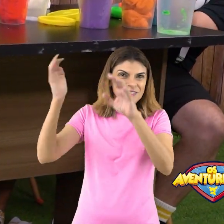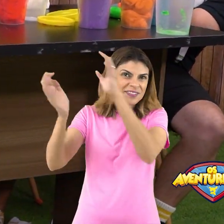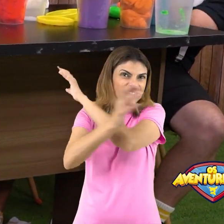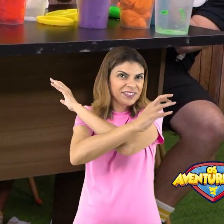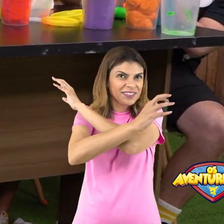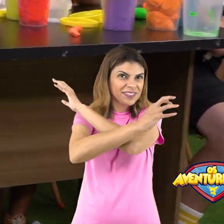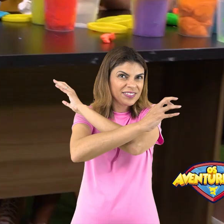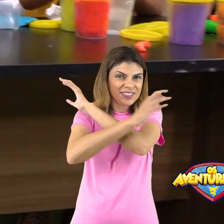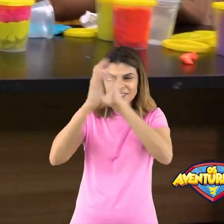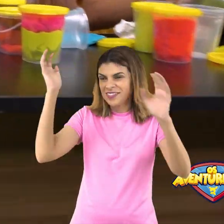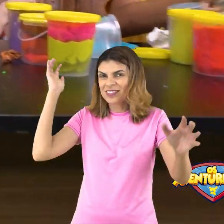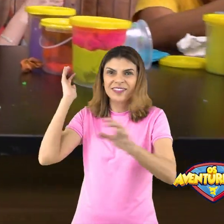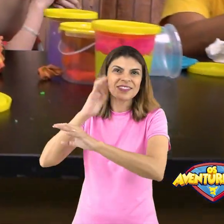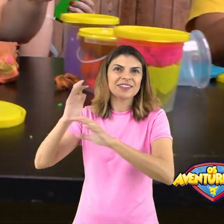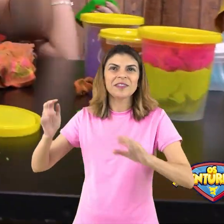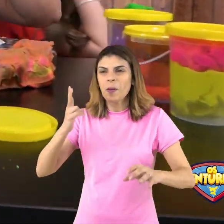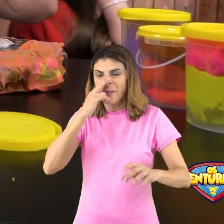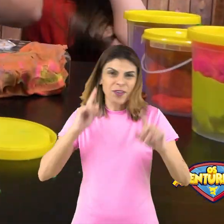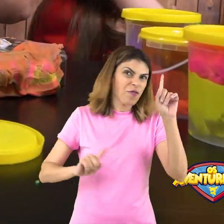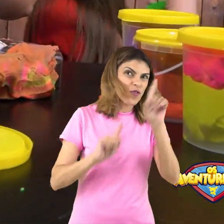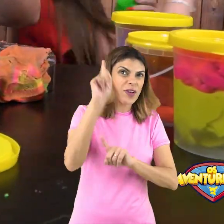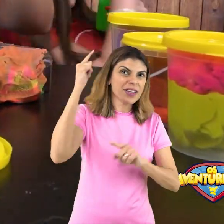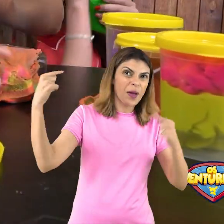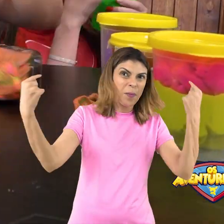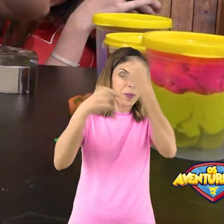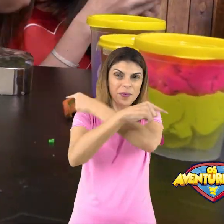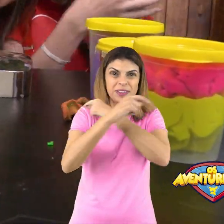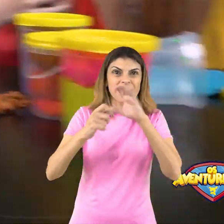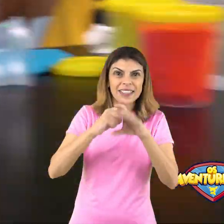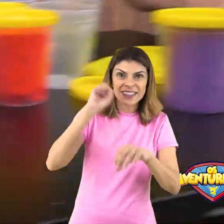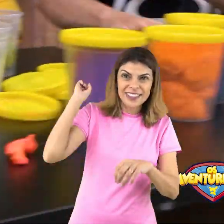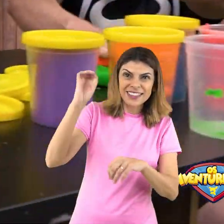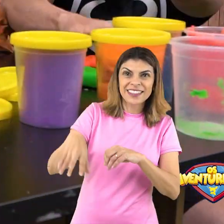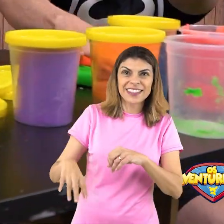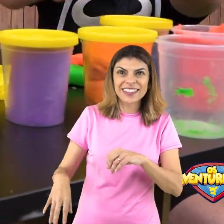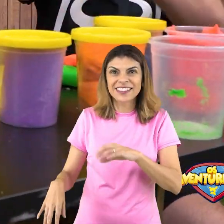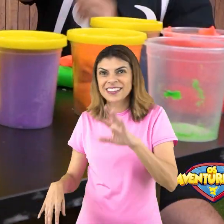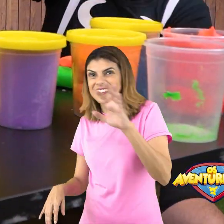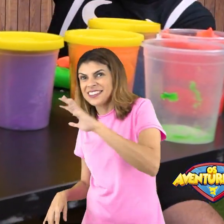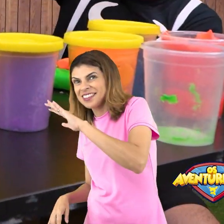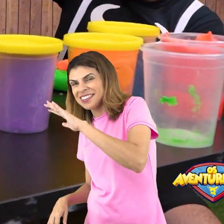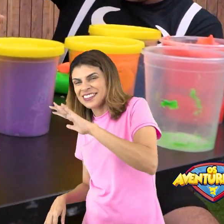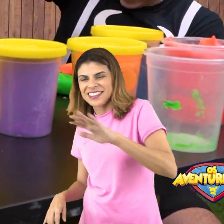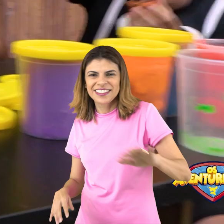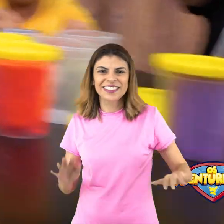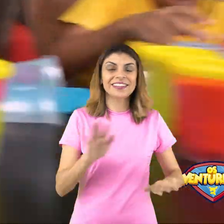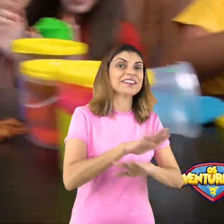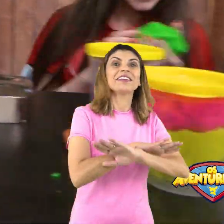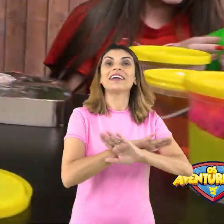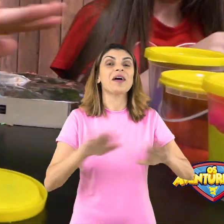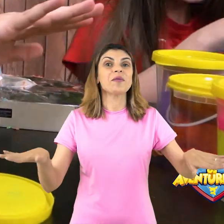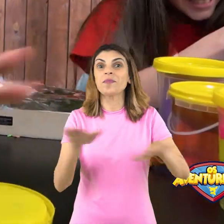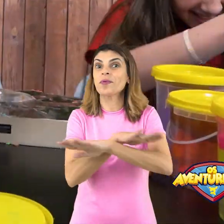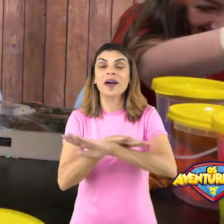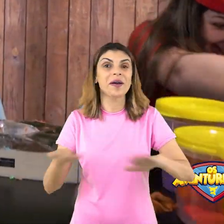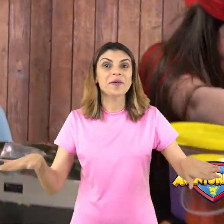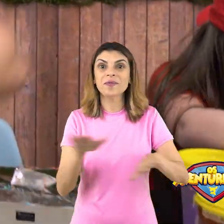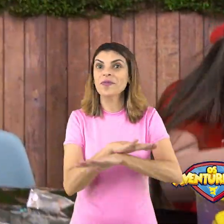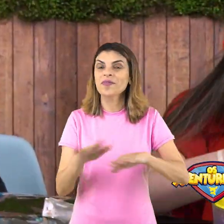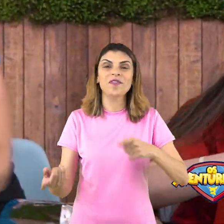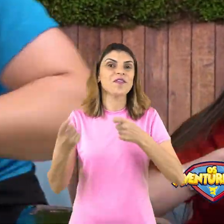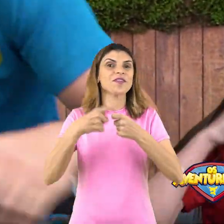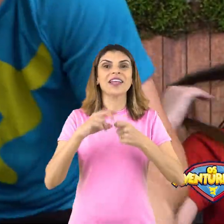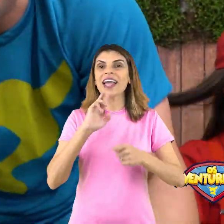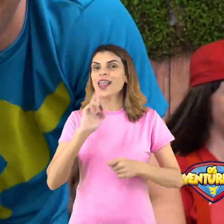Quem manda aqui que parecia o foguete da Romântica? Que isso? Aí vai ter... Acabou, chega! Vamos voltar com o